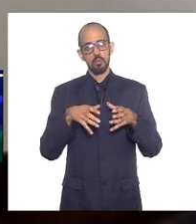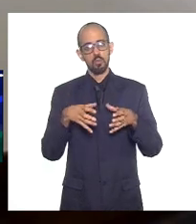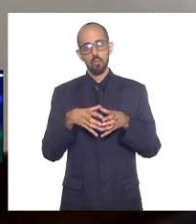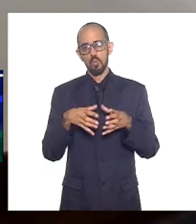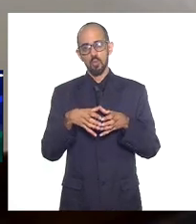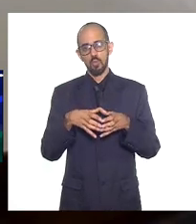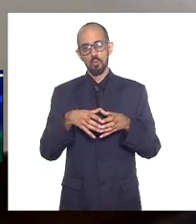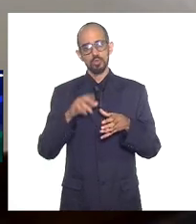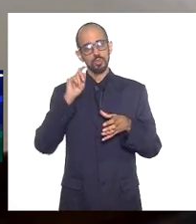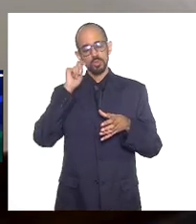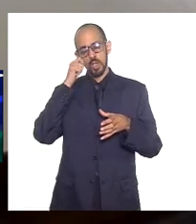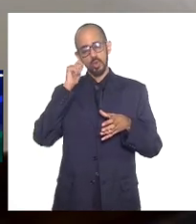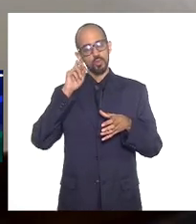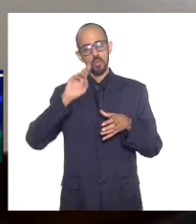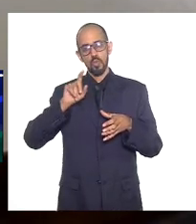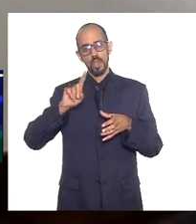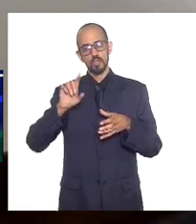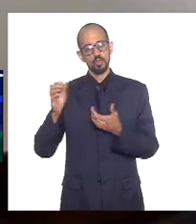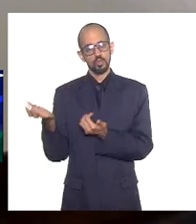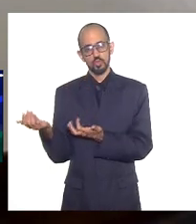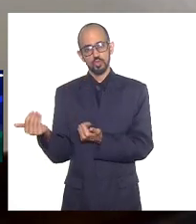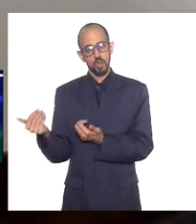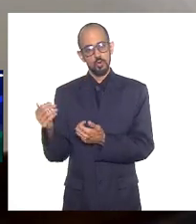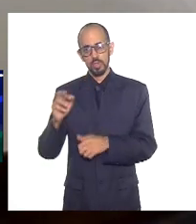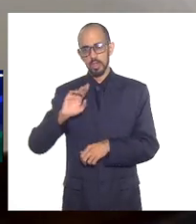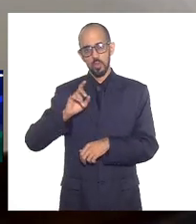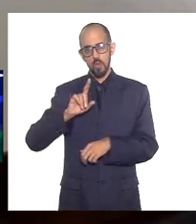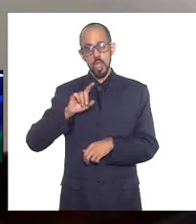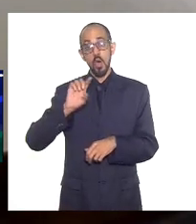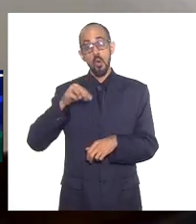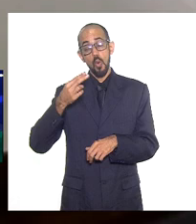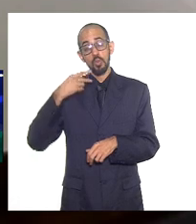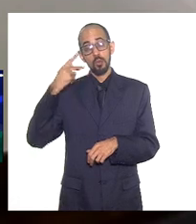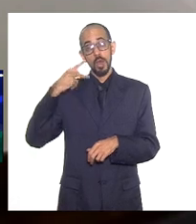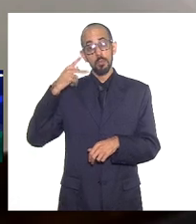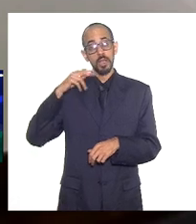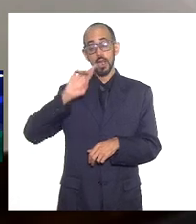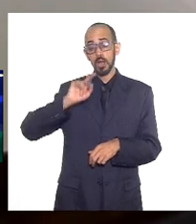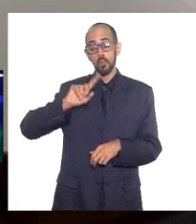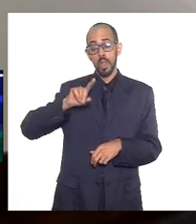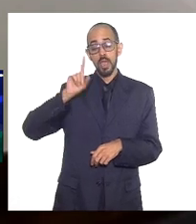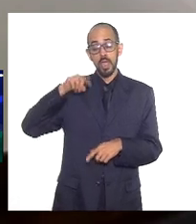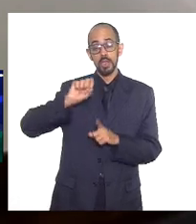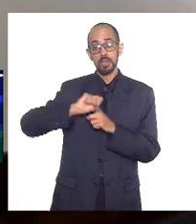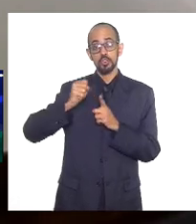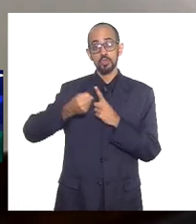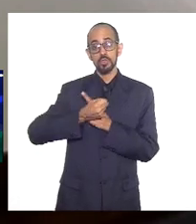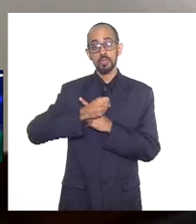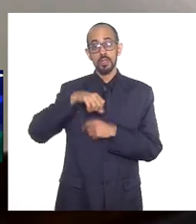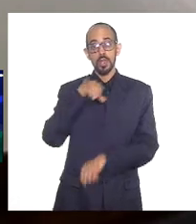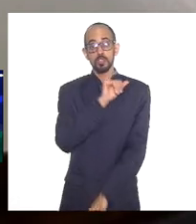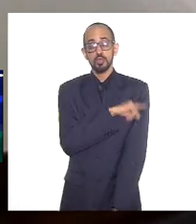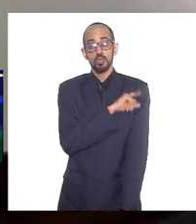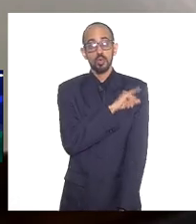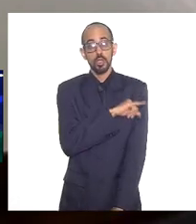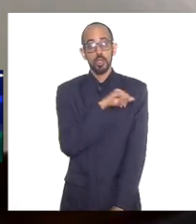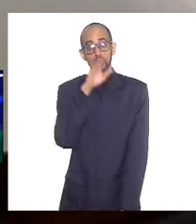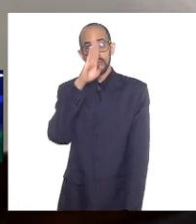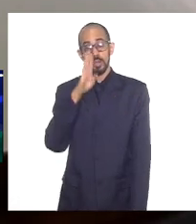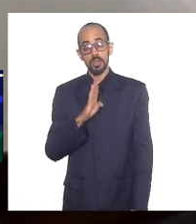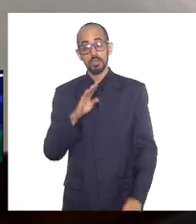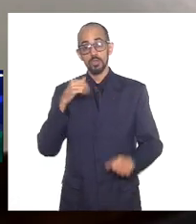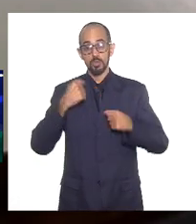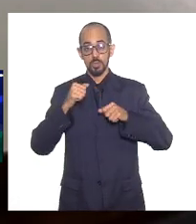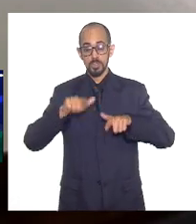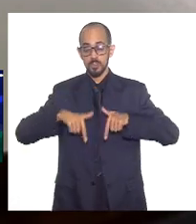problema só dos jovens, esse não é um problema só dos parlamentares, esse é um problema da sociedade brasileira e fluminense que tem que ser